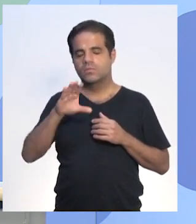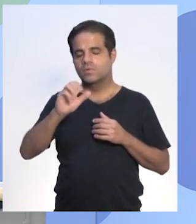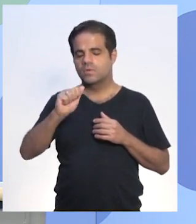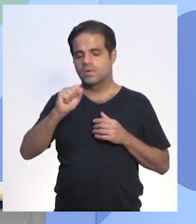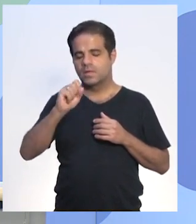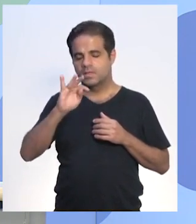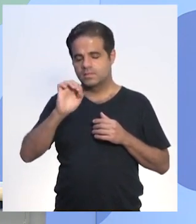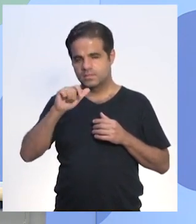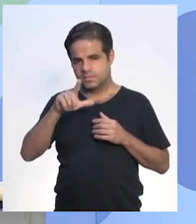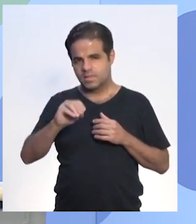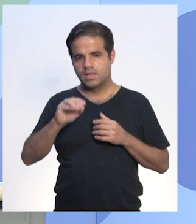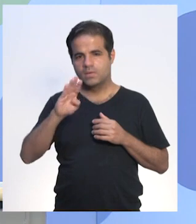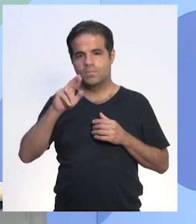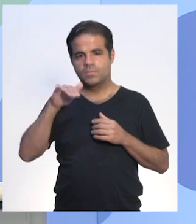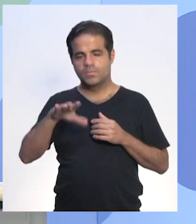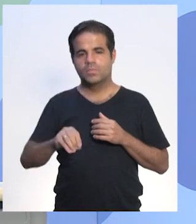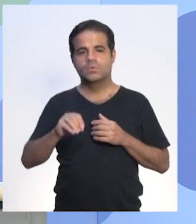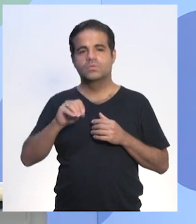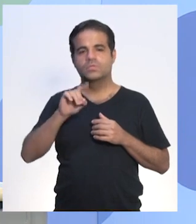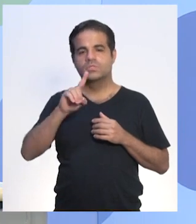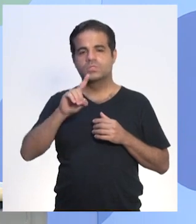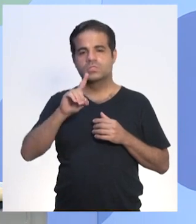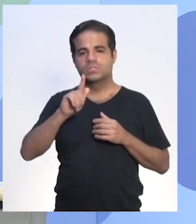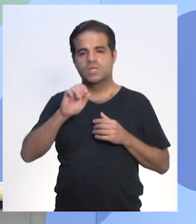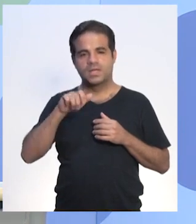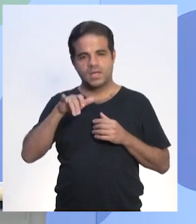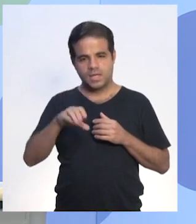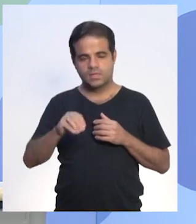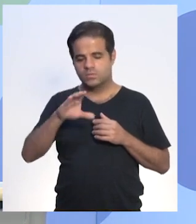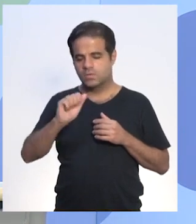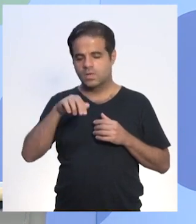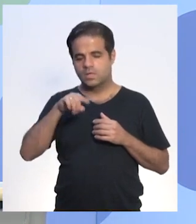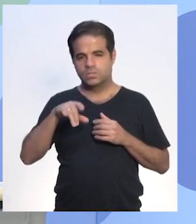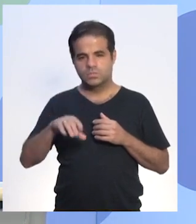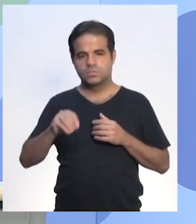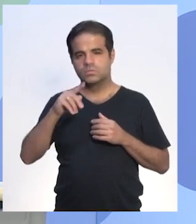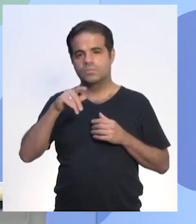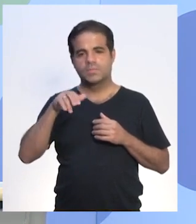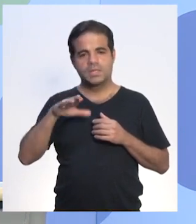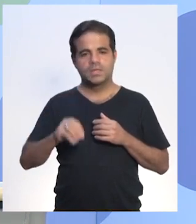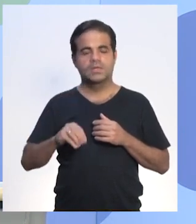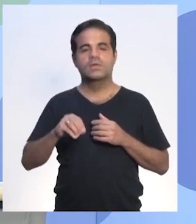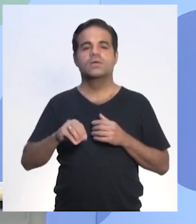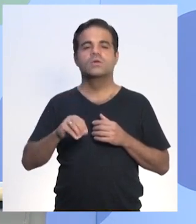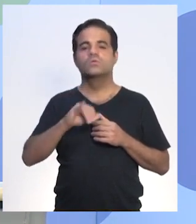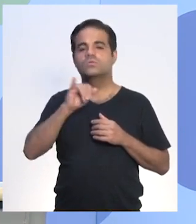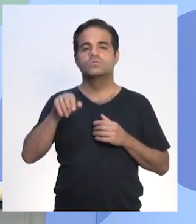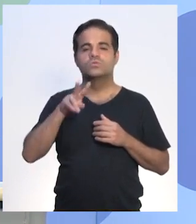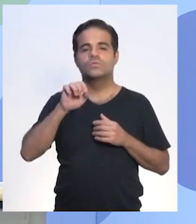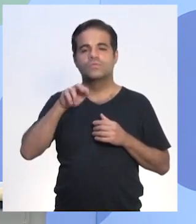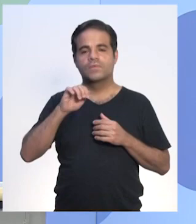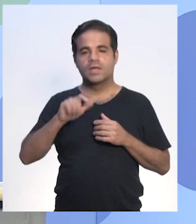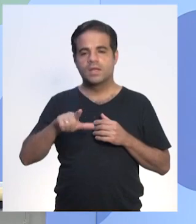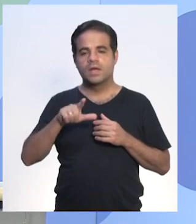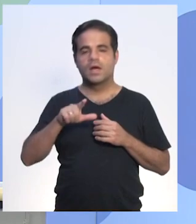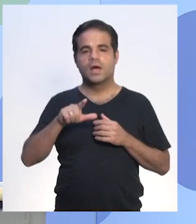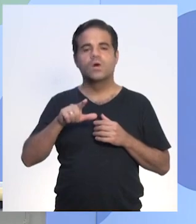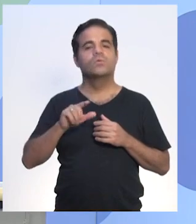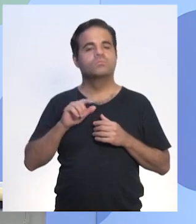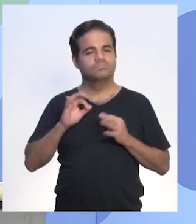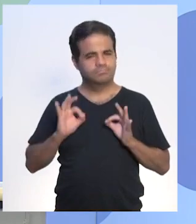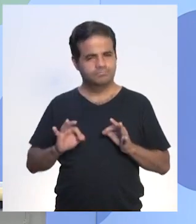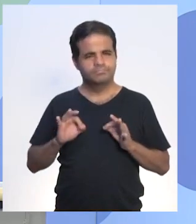Branco, Escola Doutor Genésio Cândido Pereira e Escola Juvenal Machado de Araújo. E aí, professora